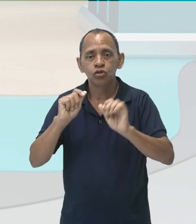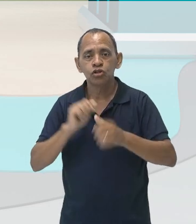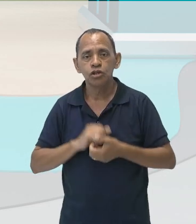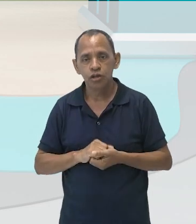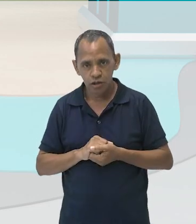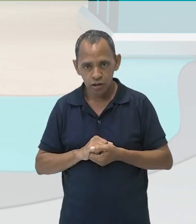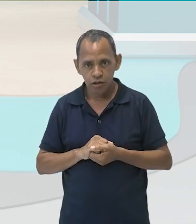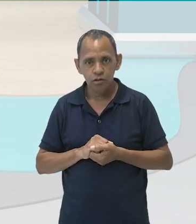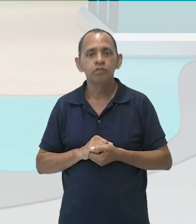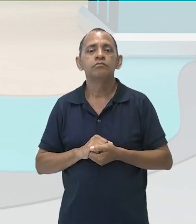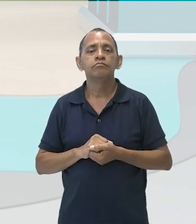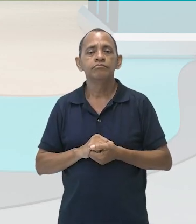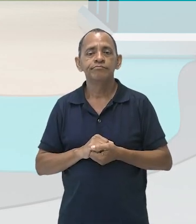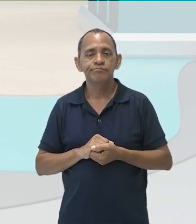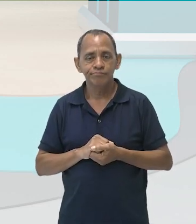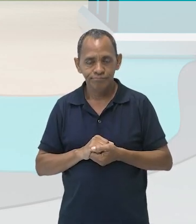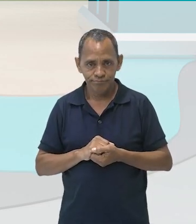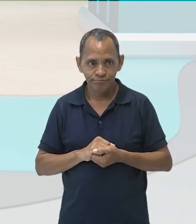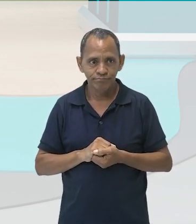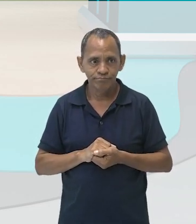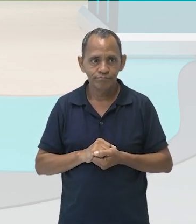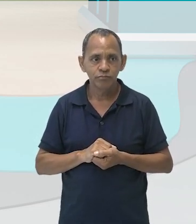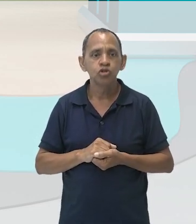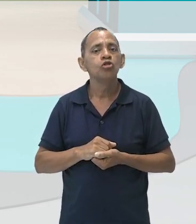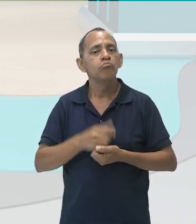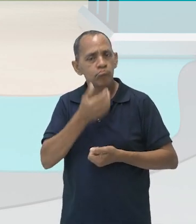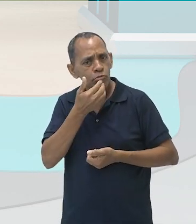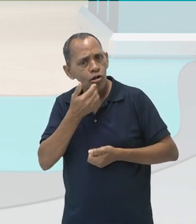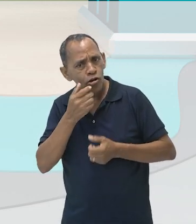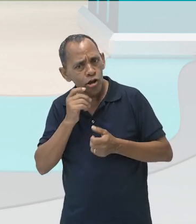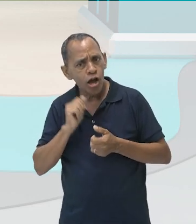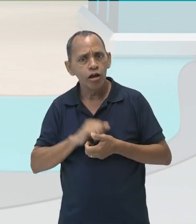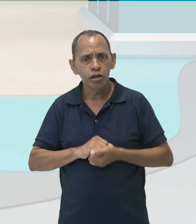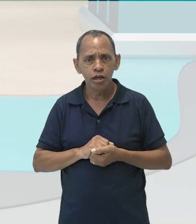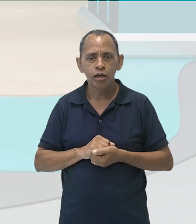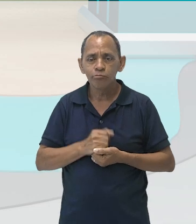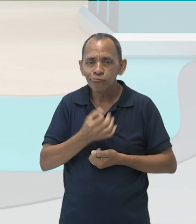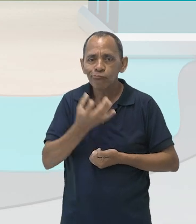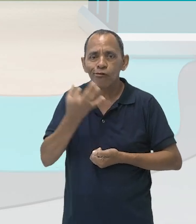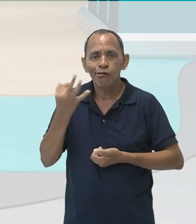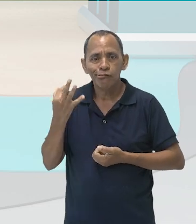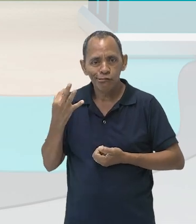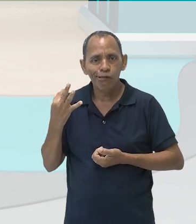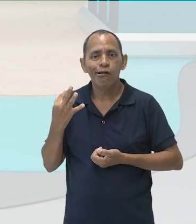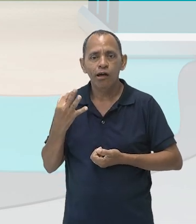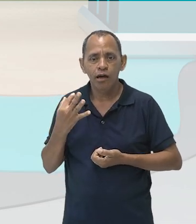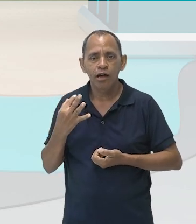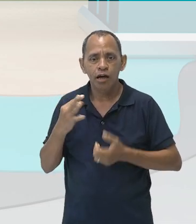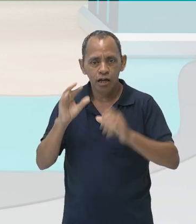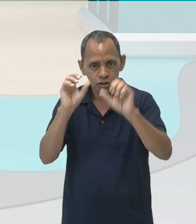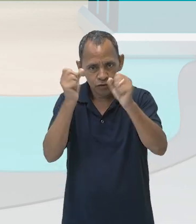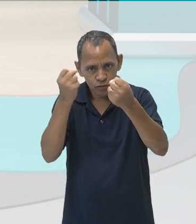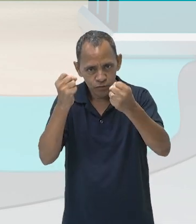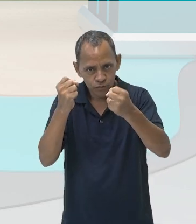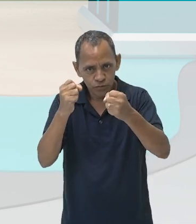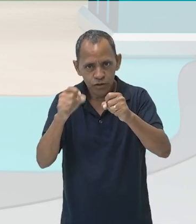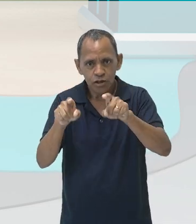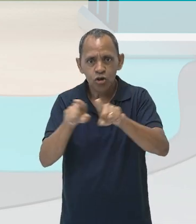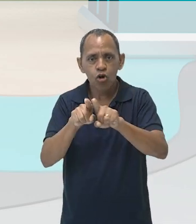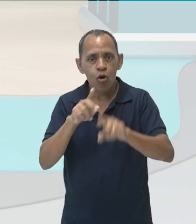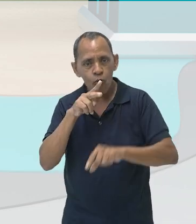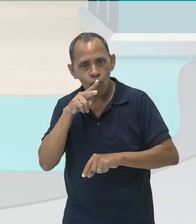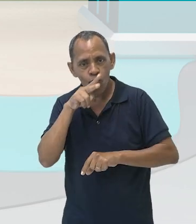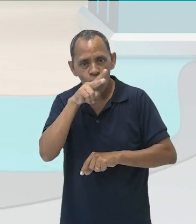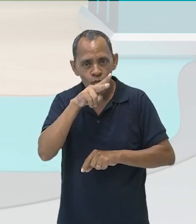as nossas qualidades físicas, nossas capacidades físicas, como força e resistência muscular, por exemplo. Então vamos ver o que